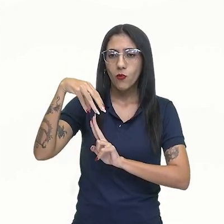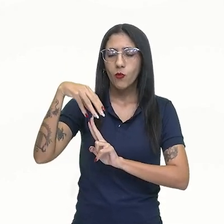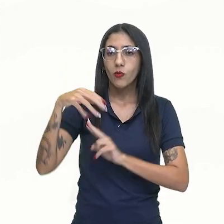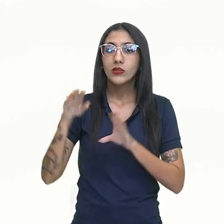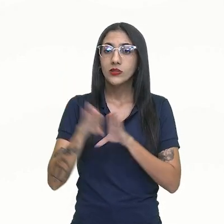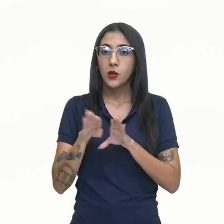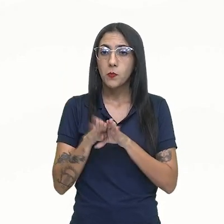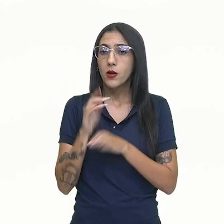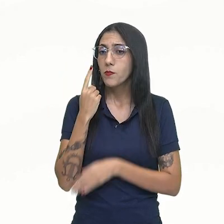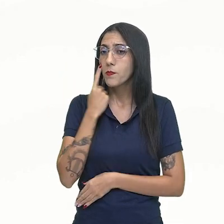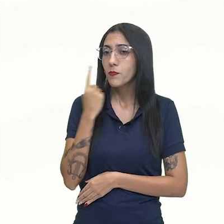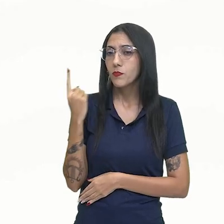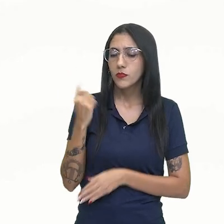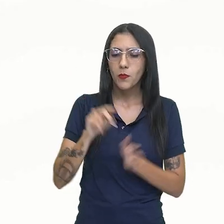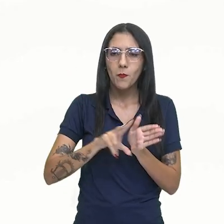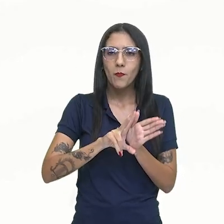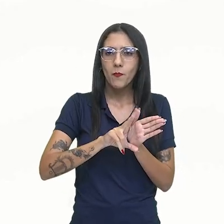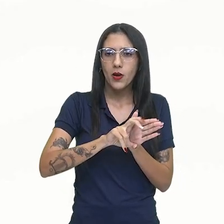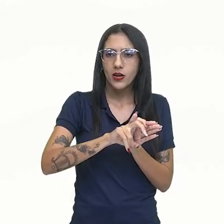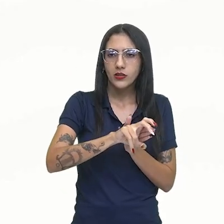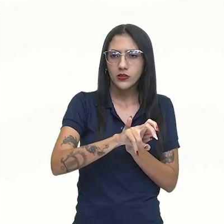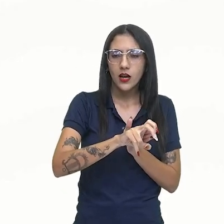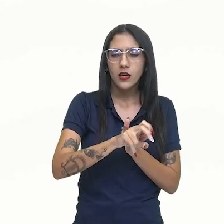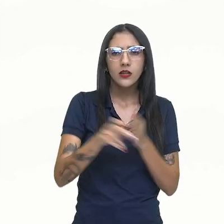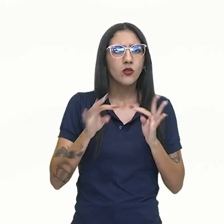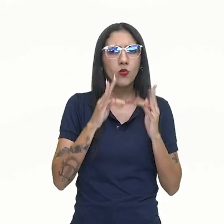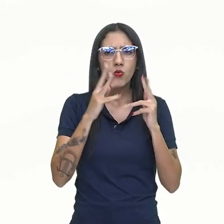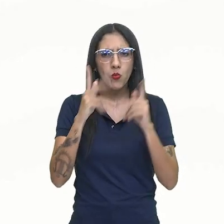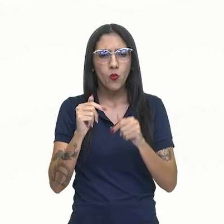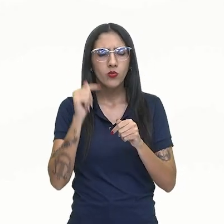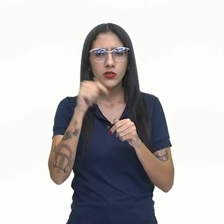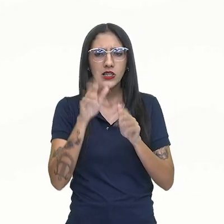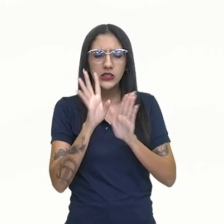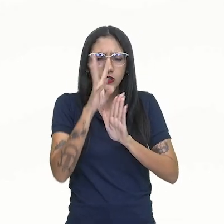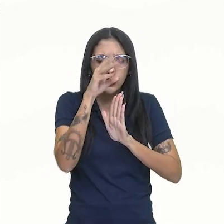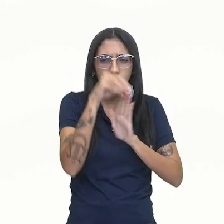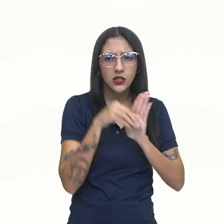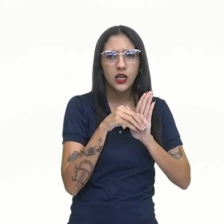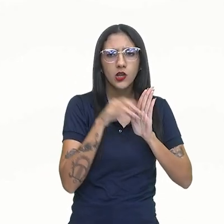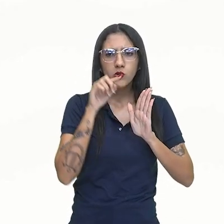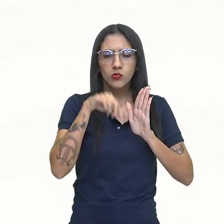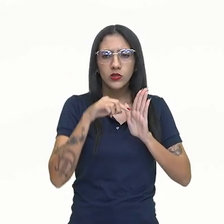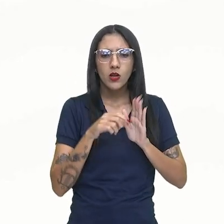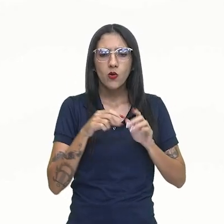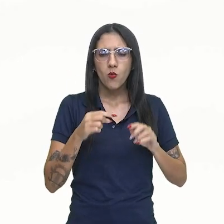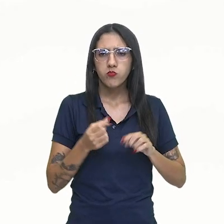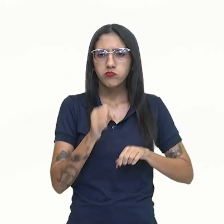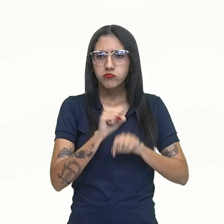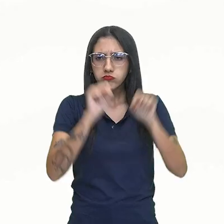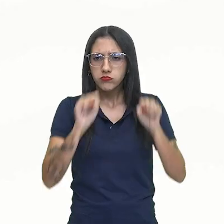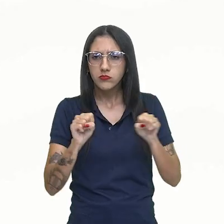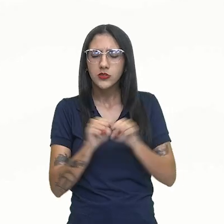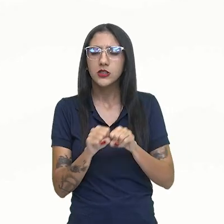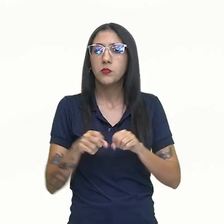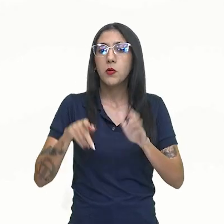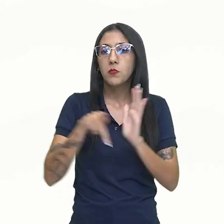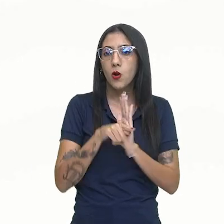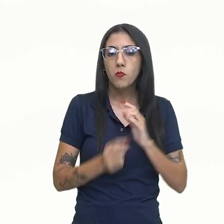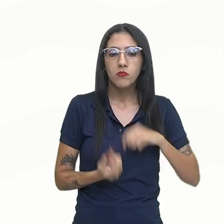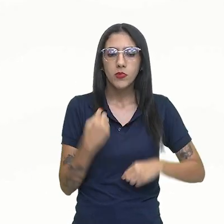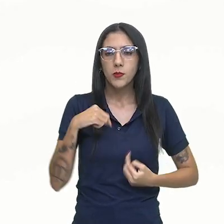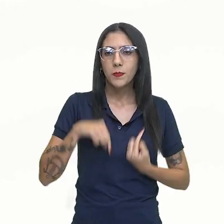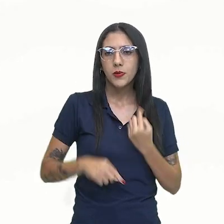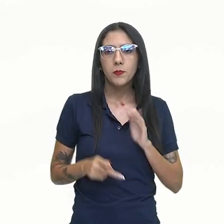as bactérias. Todos esses no seu interior têm um conjunto de átomos, moléculas e realizam